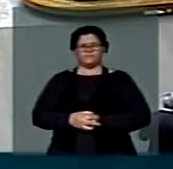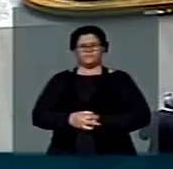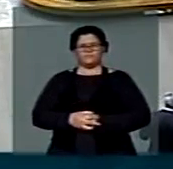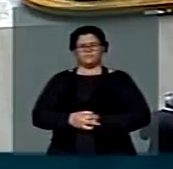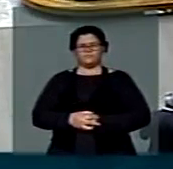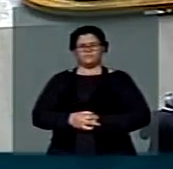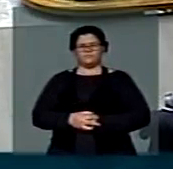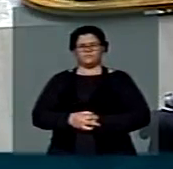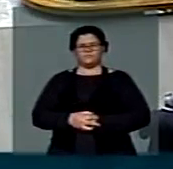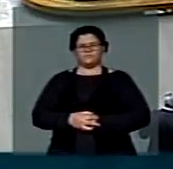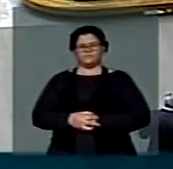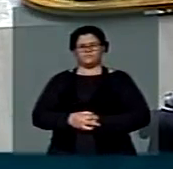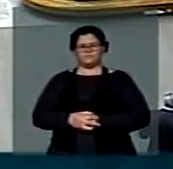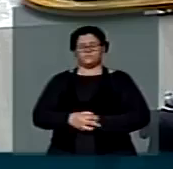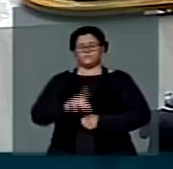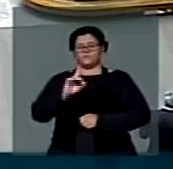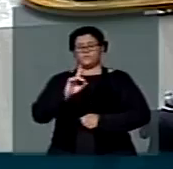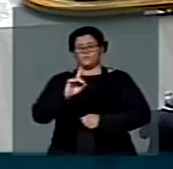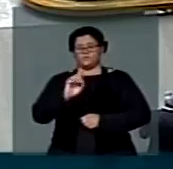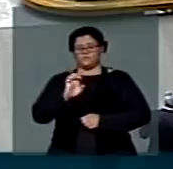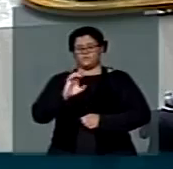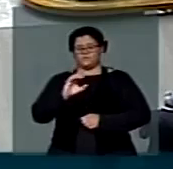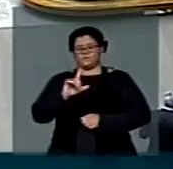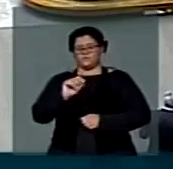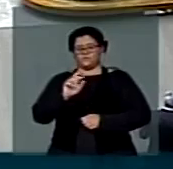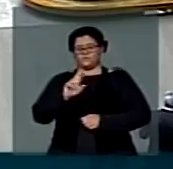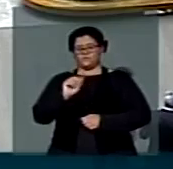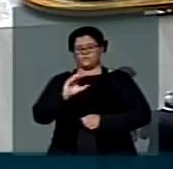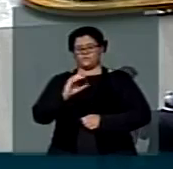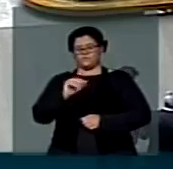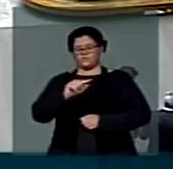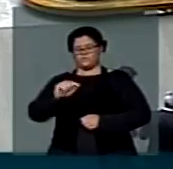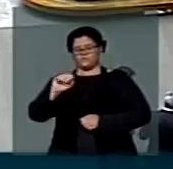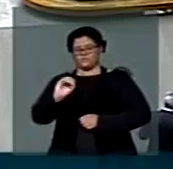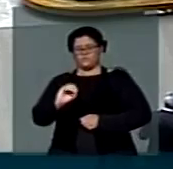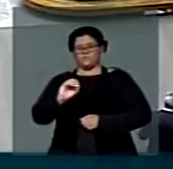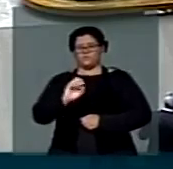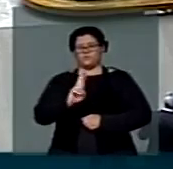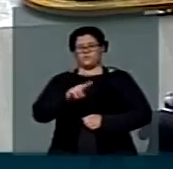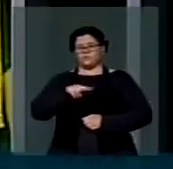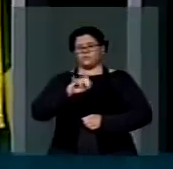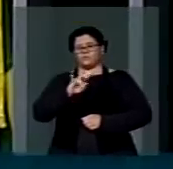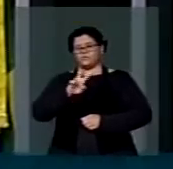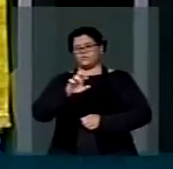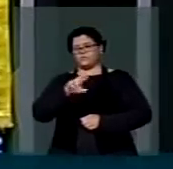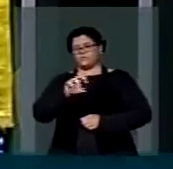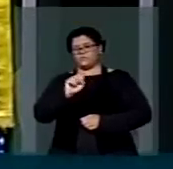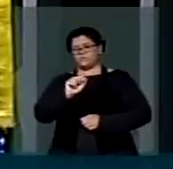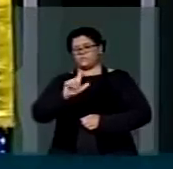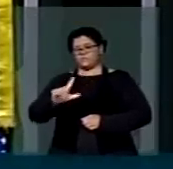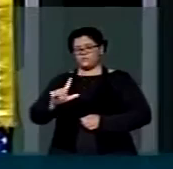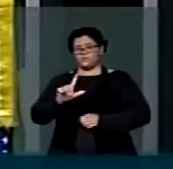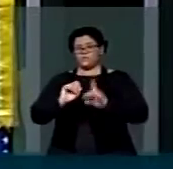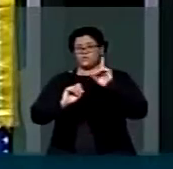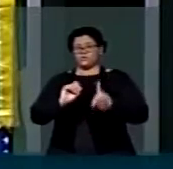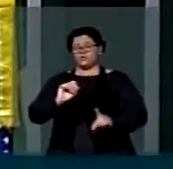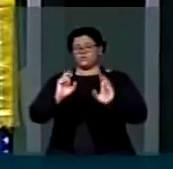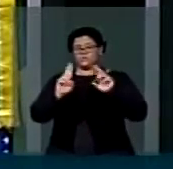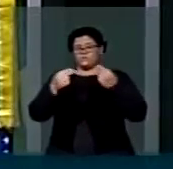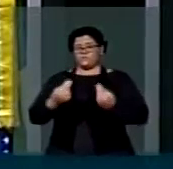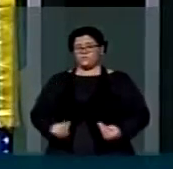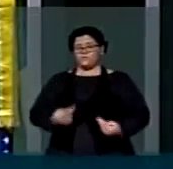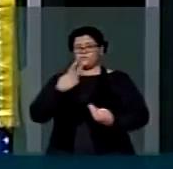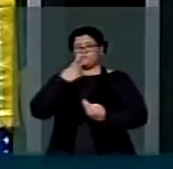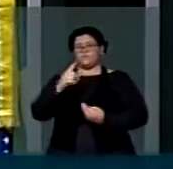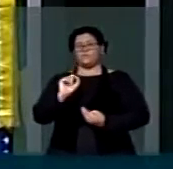diz a Declaração Universal dos Direitos Humanos: toda pessoa tem direito ao